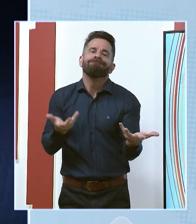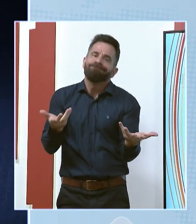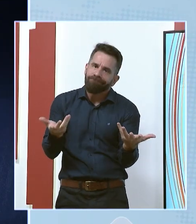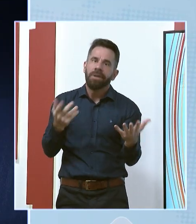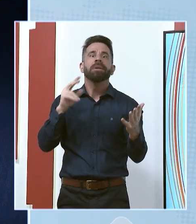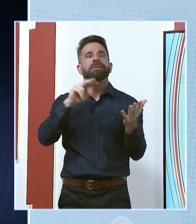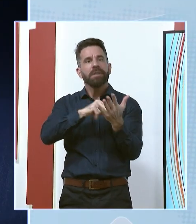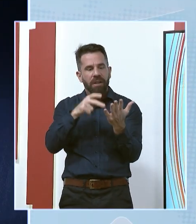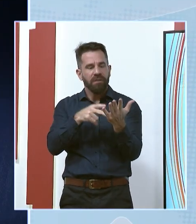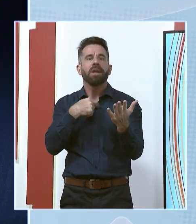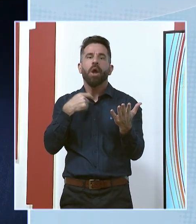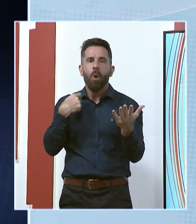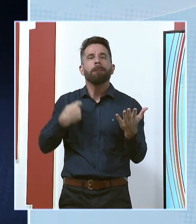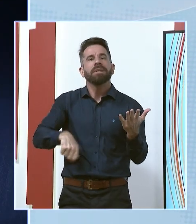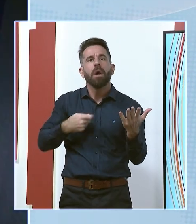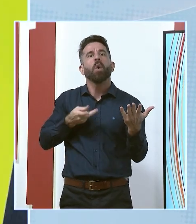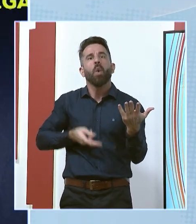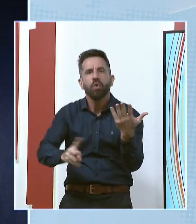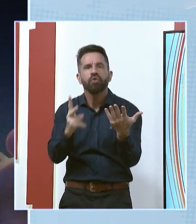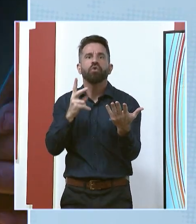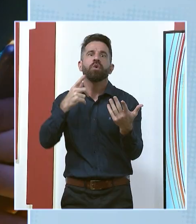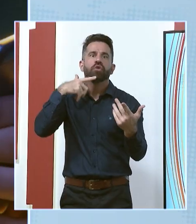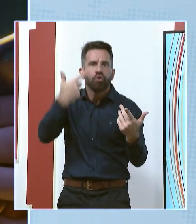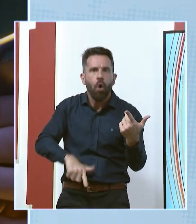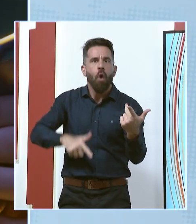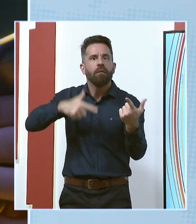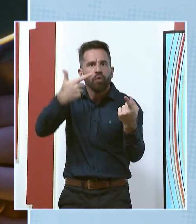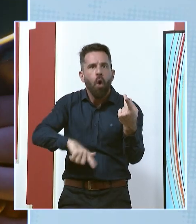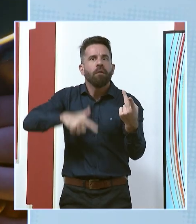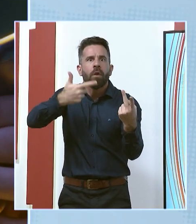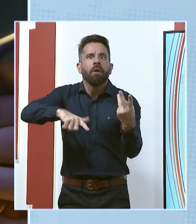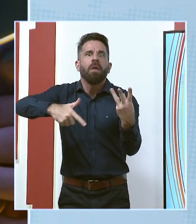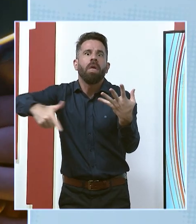obriga a pessoa a continuar jogando. As empresas